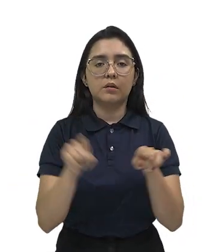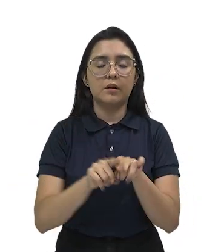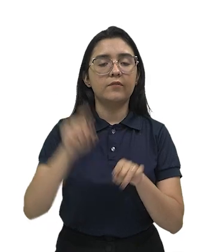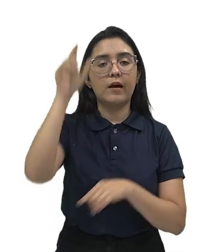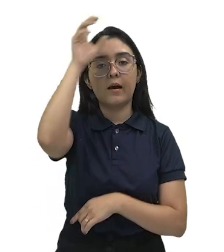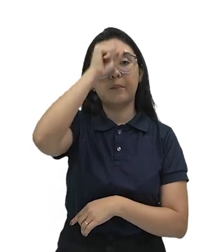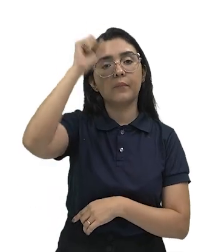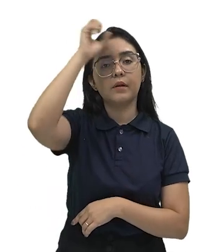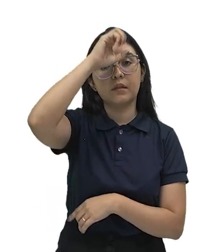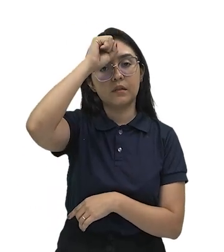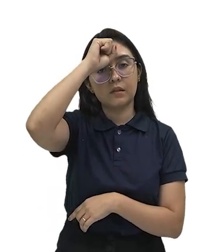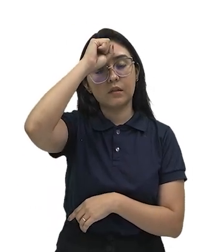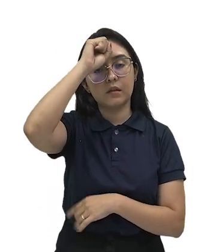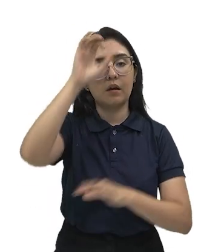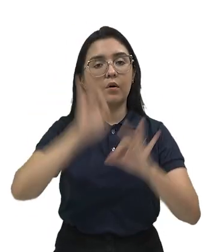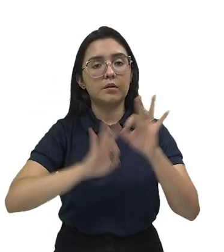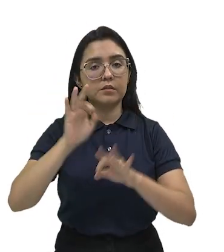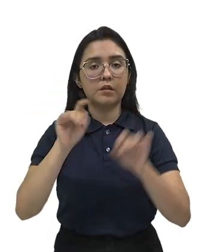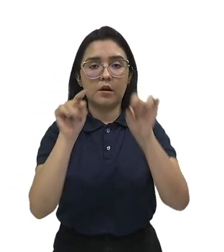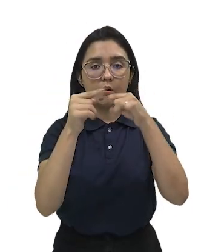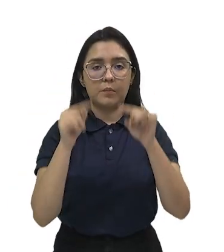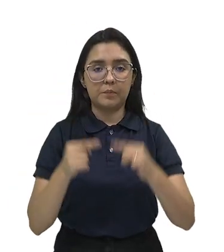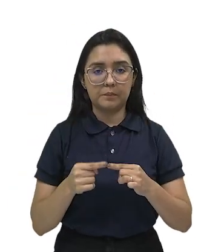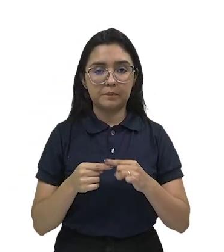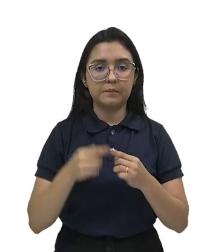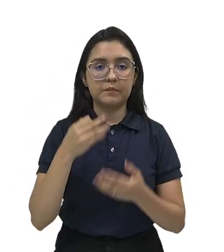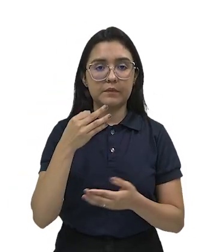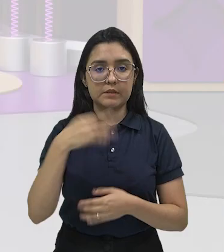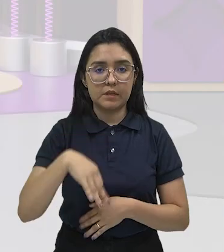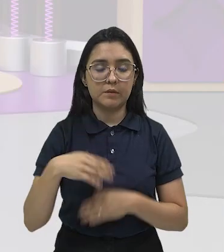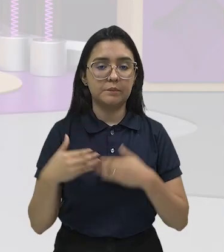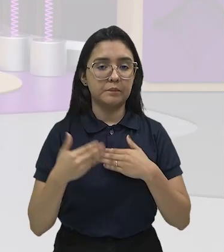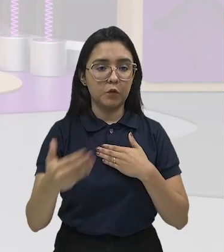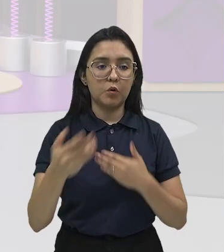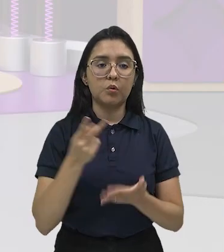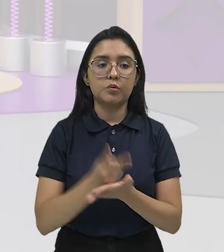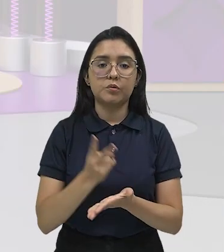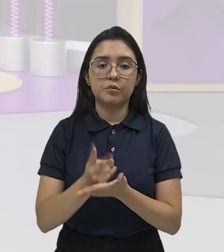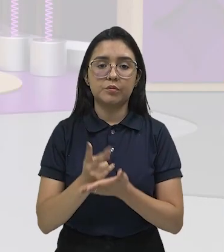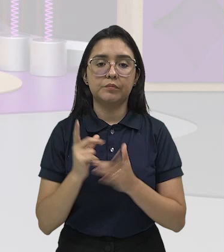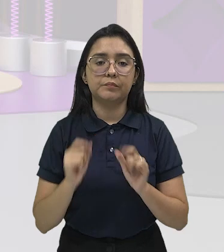aprender, né, a compor essa questão, beleza? Continuando, vamos ver o que